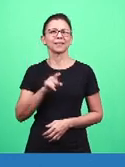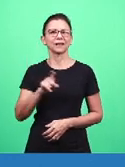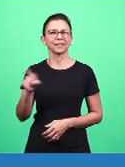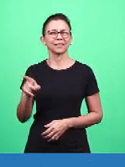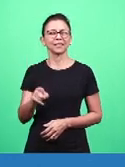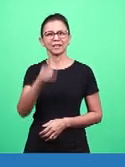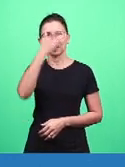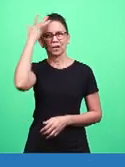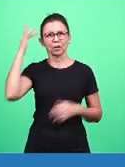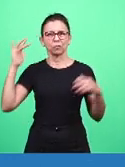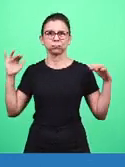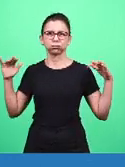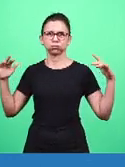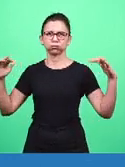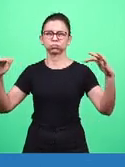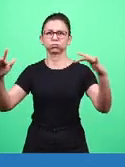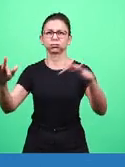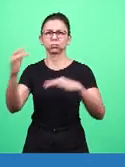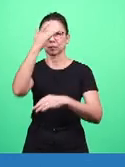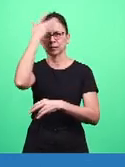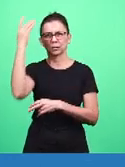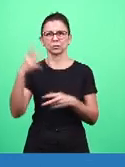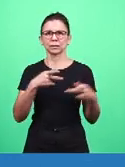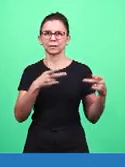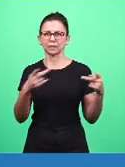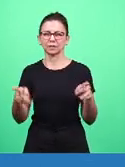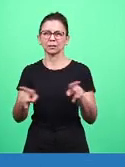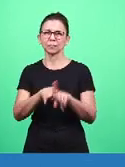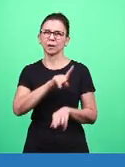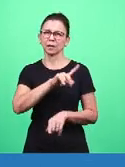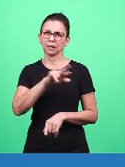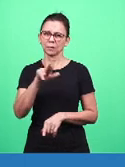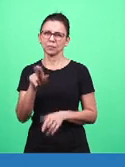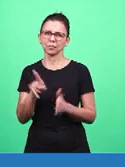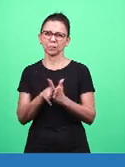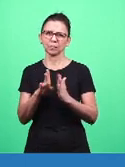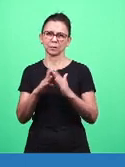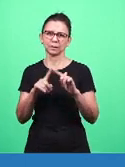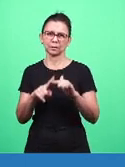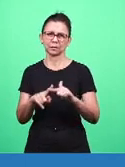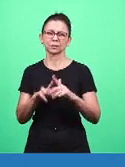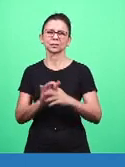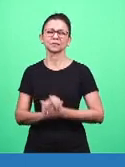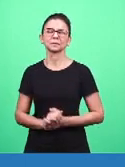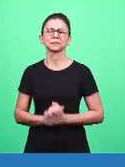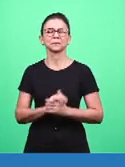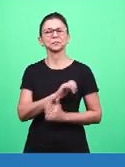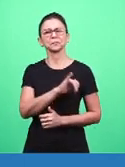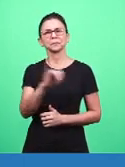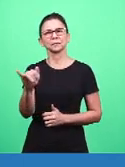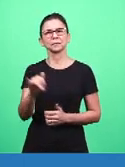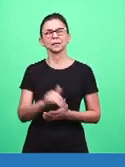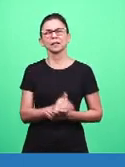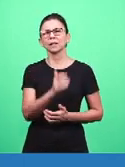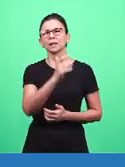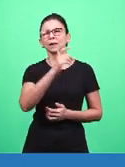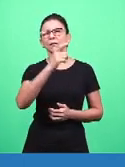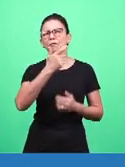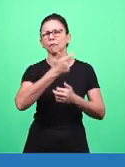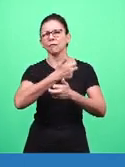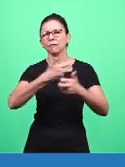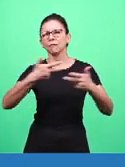Cariacica. Estão fazendo esse trabalho em gratidão ao Senhor pelas muitas bênçãos. E esses irmãos agora estão assistindo a